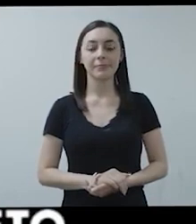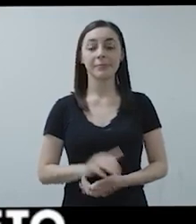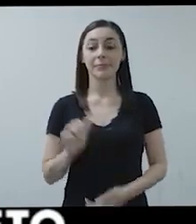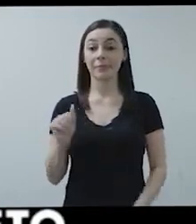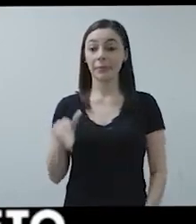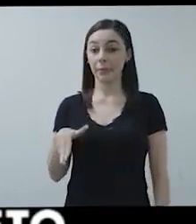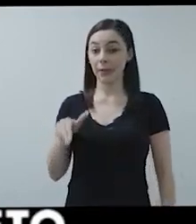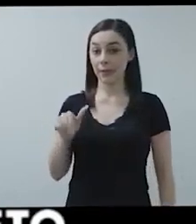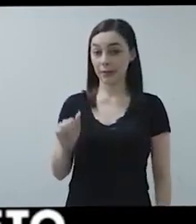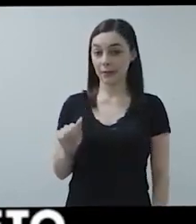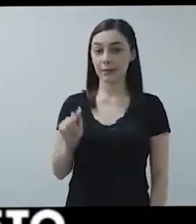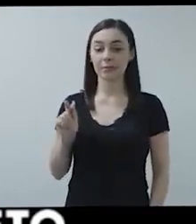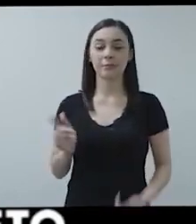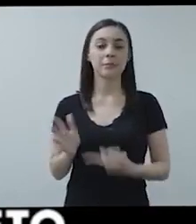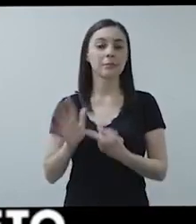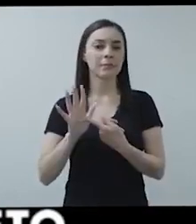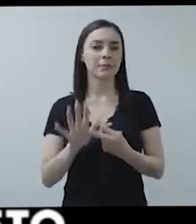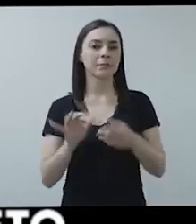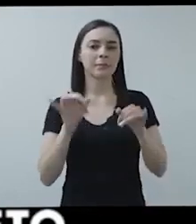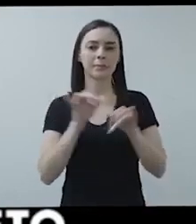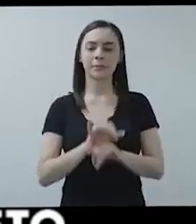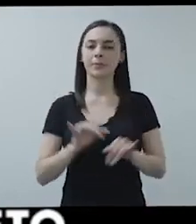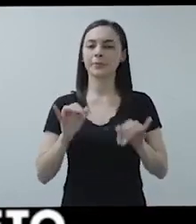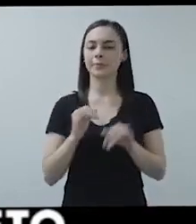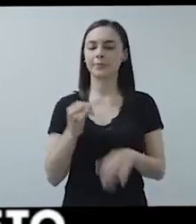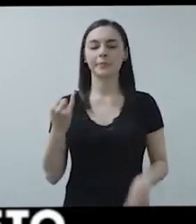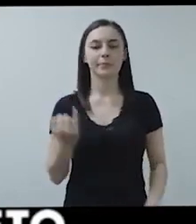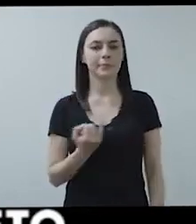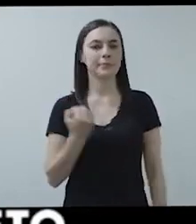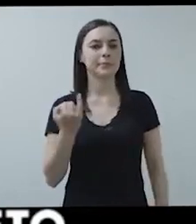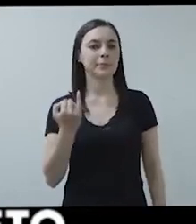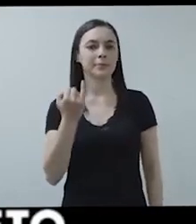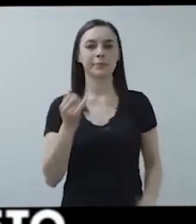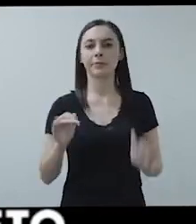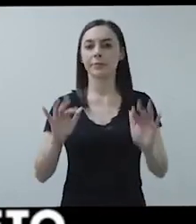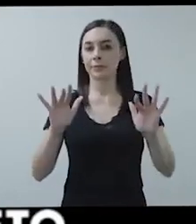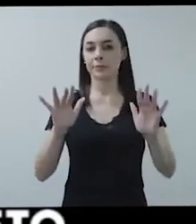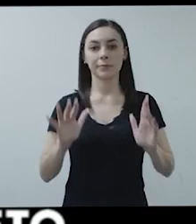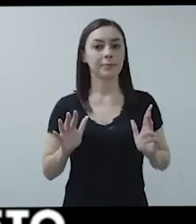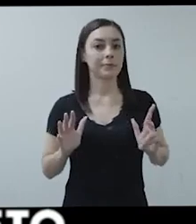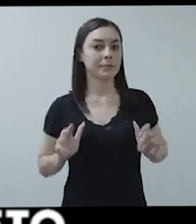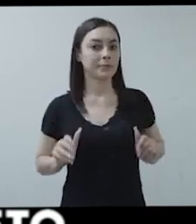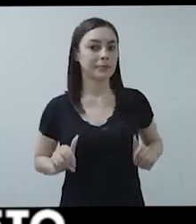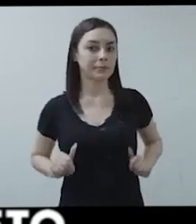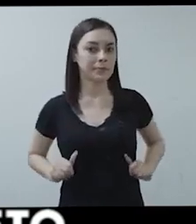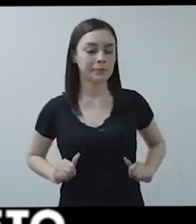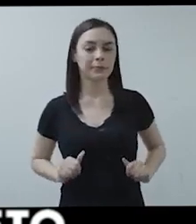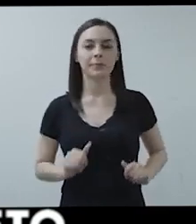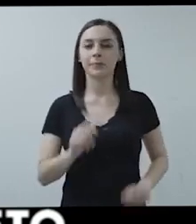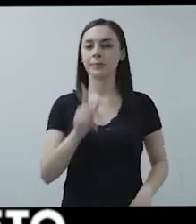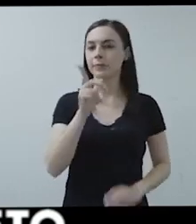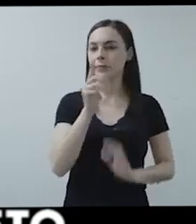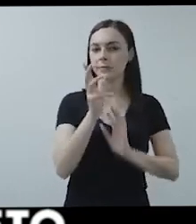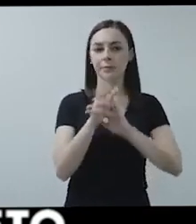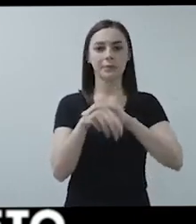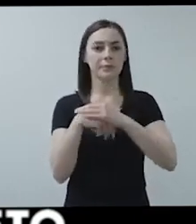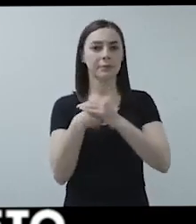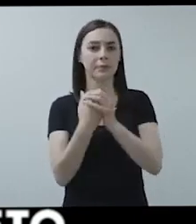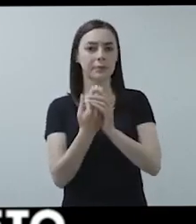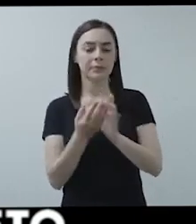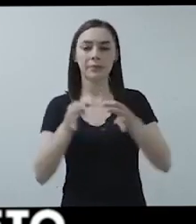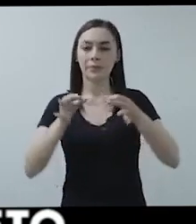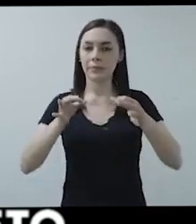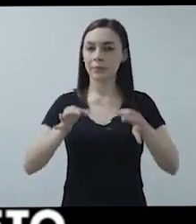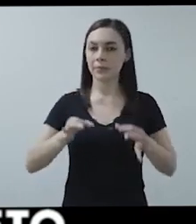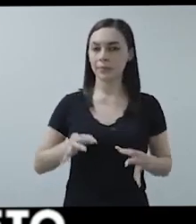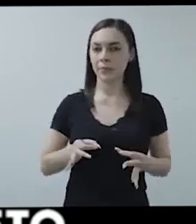amiga Ana nos traz aquele recado importante da higienização das mãos, da lavagem correta,